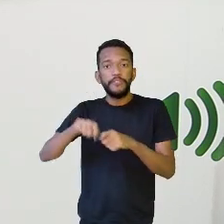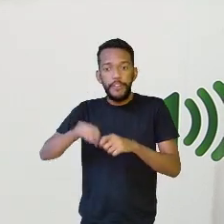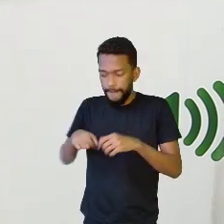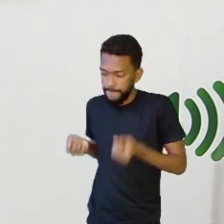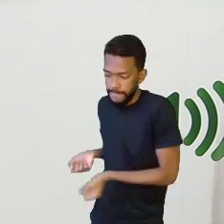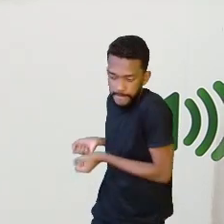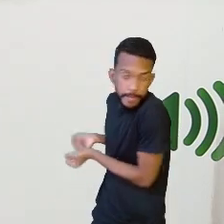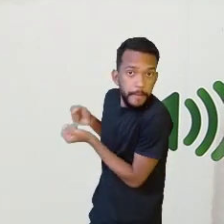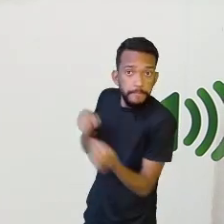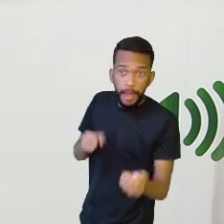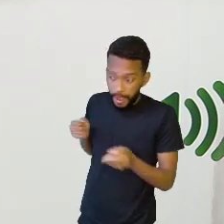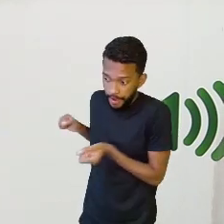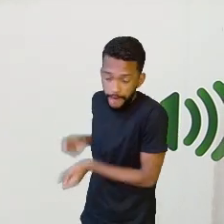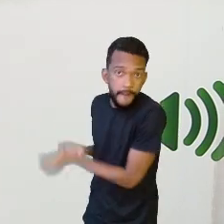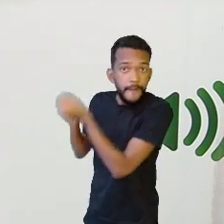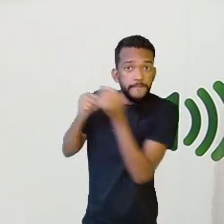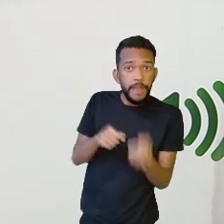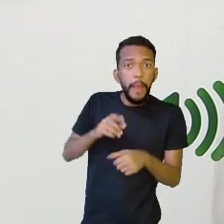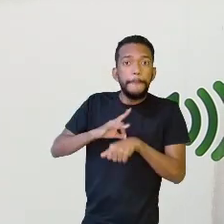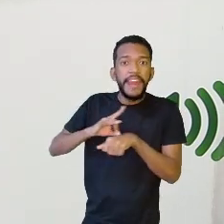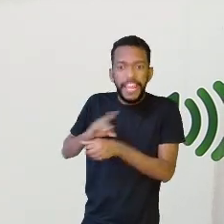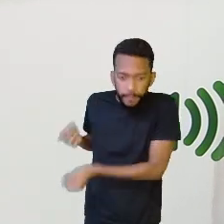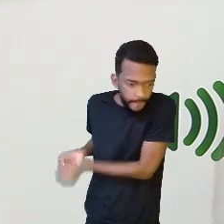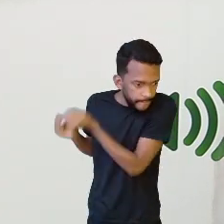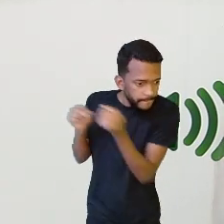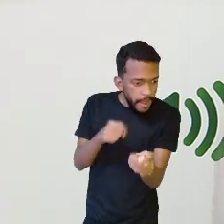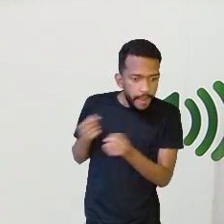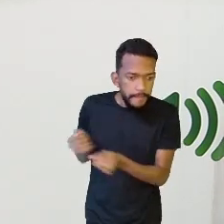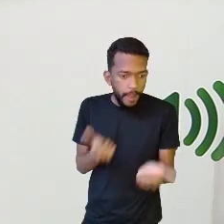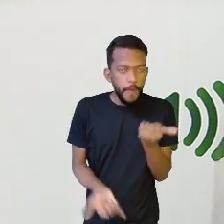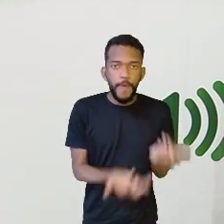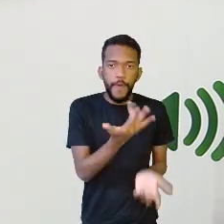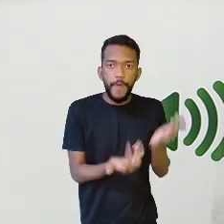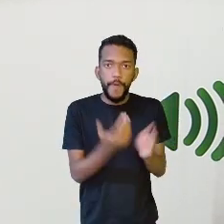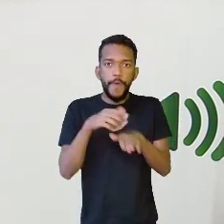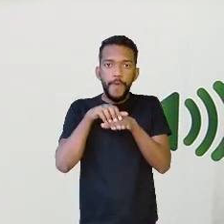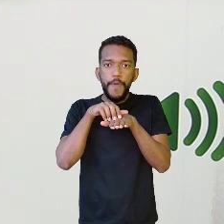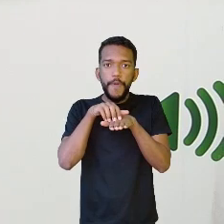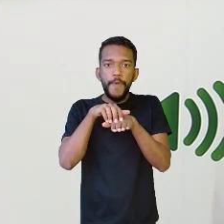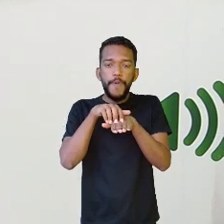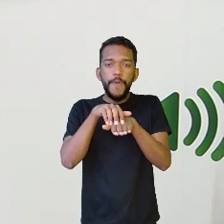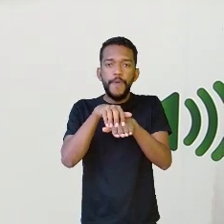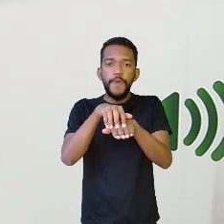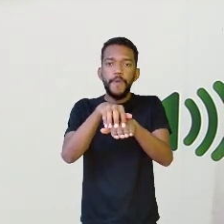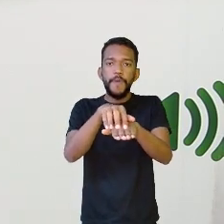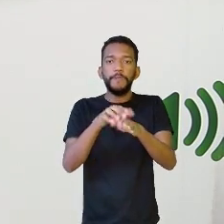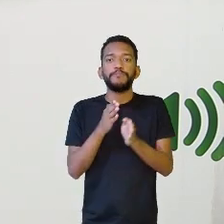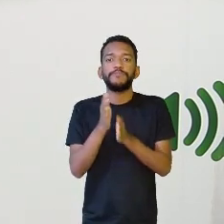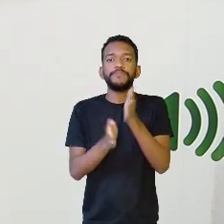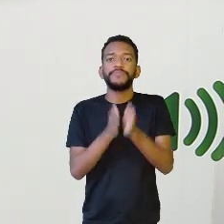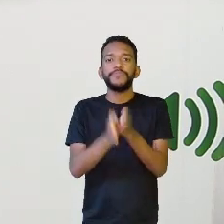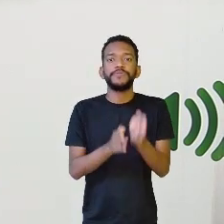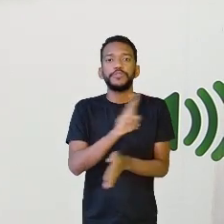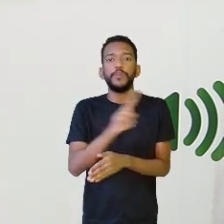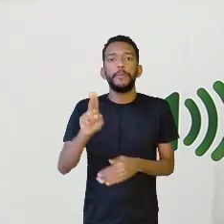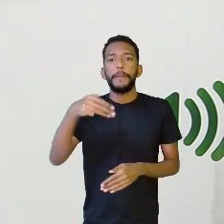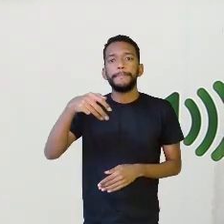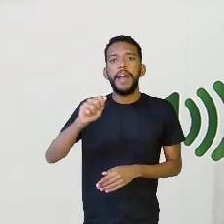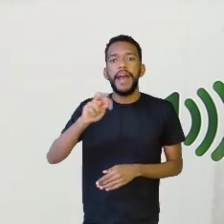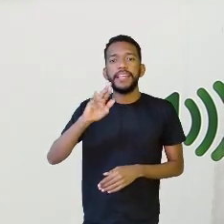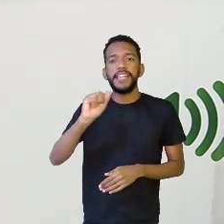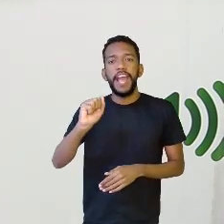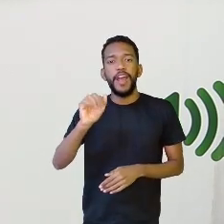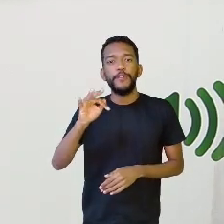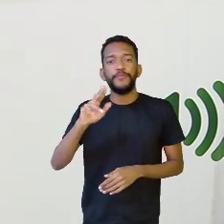vão lá colocando carvão o tempo inteiro? Pois é, e a Maria, que chama-se, né, a Maria